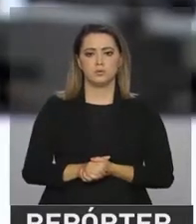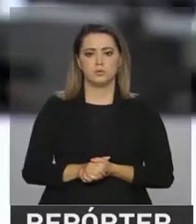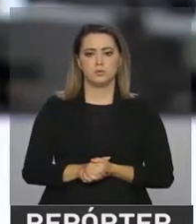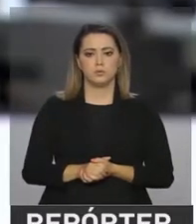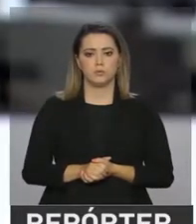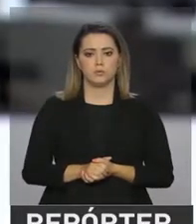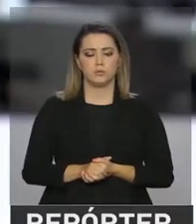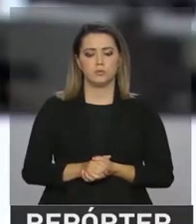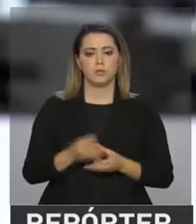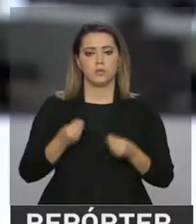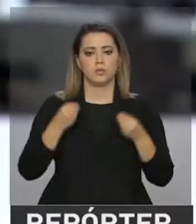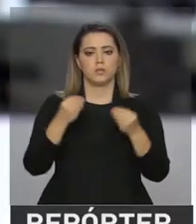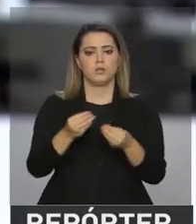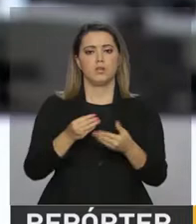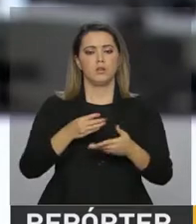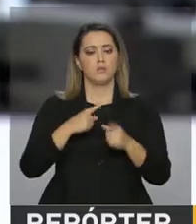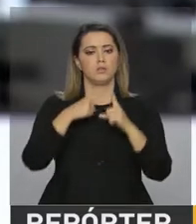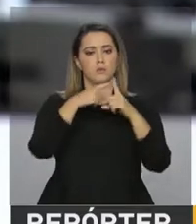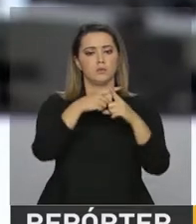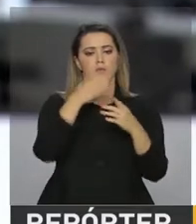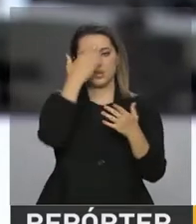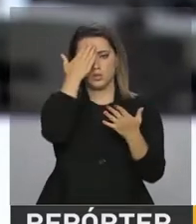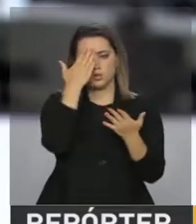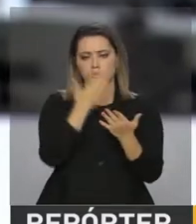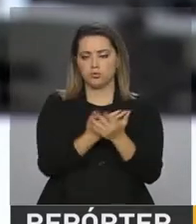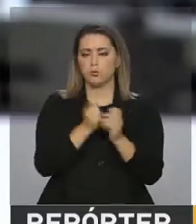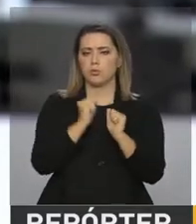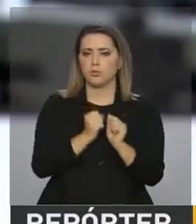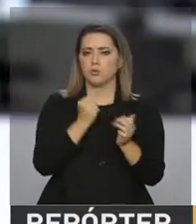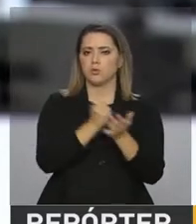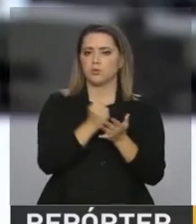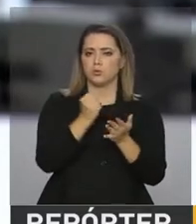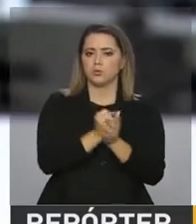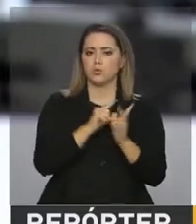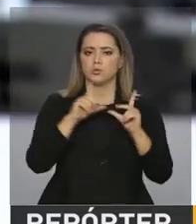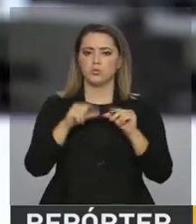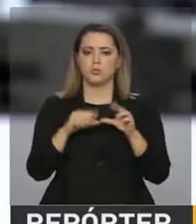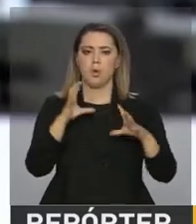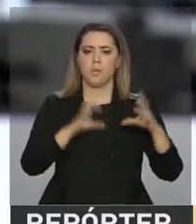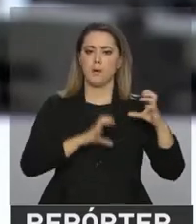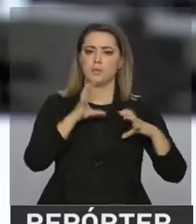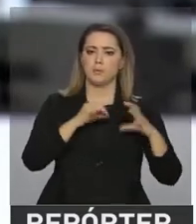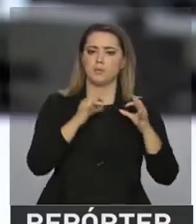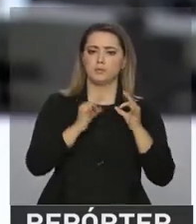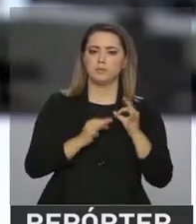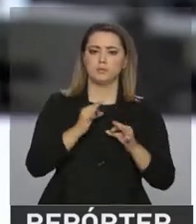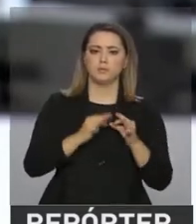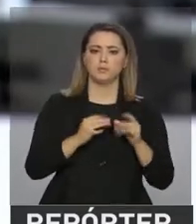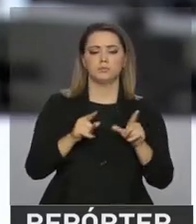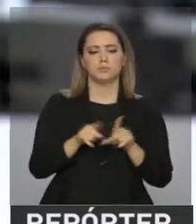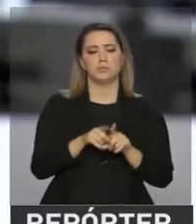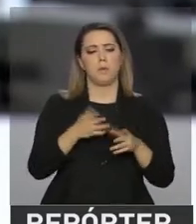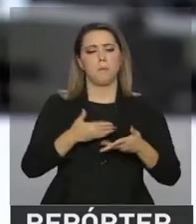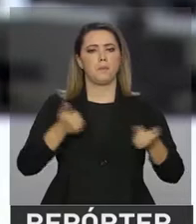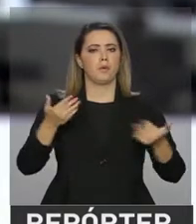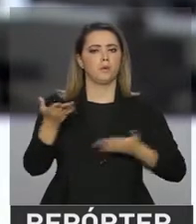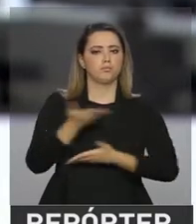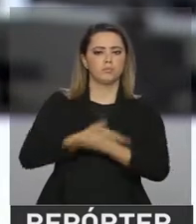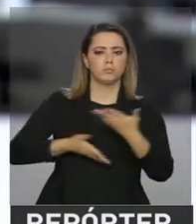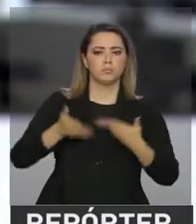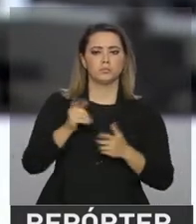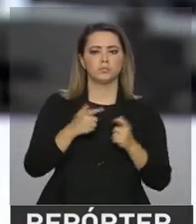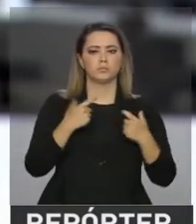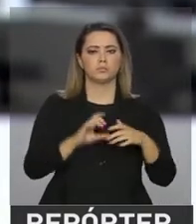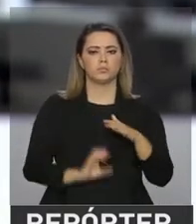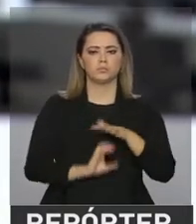positivos de confiança hidratação de resolução de litígios de maior nível de negociação no âmbito do ambiente de